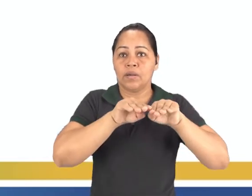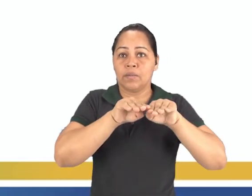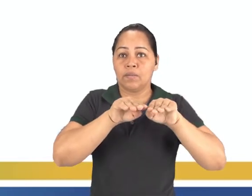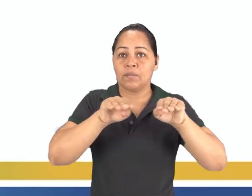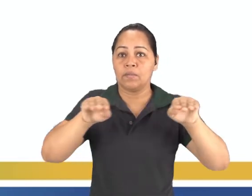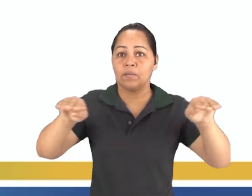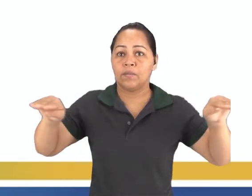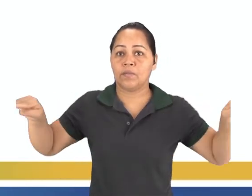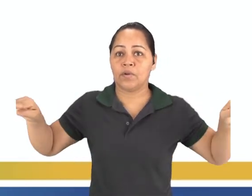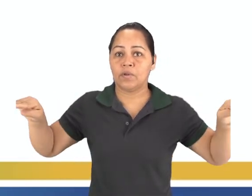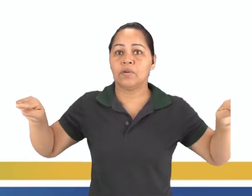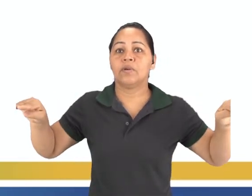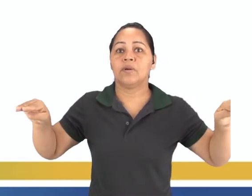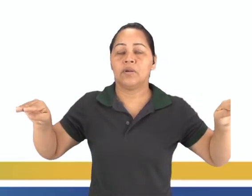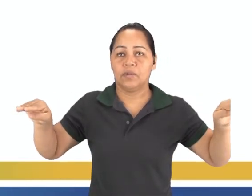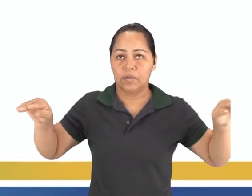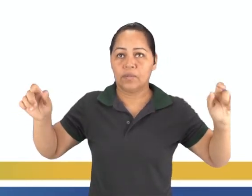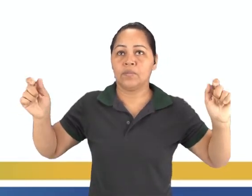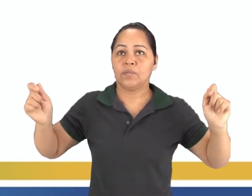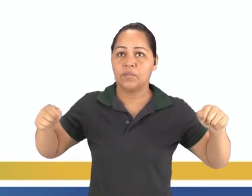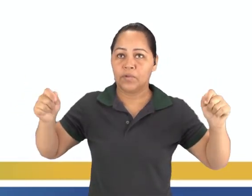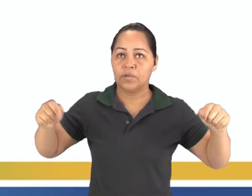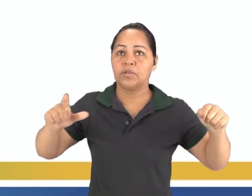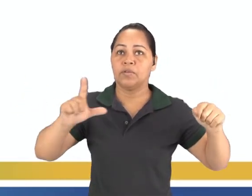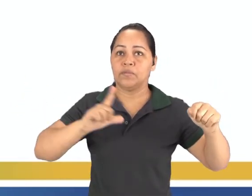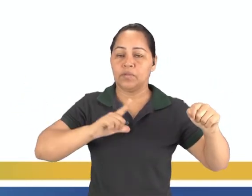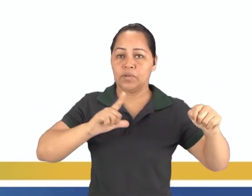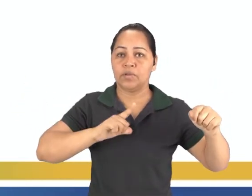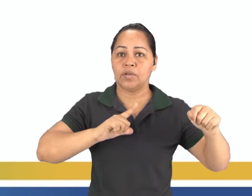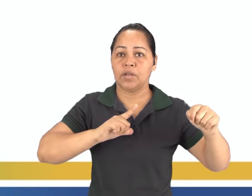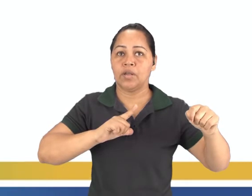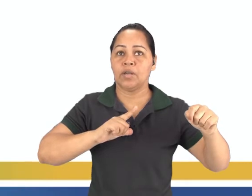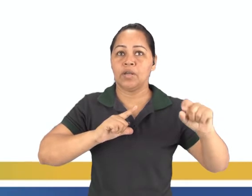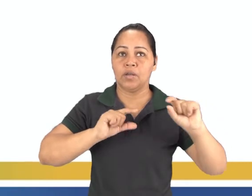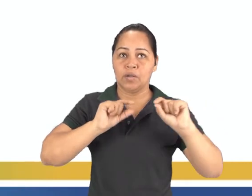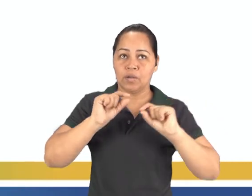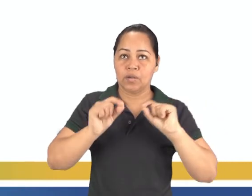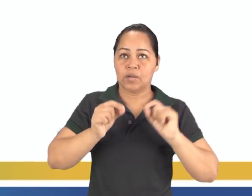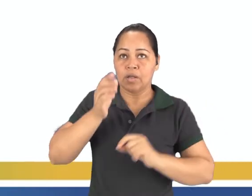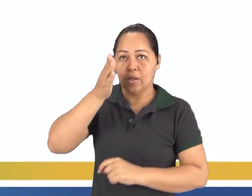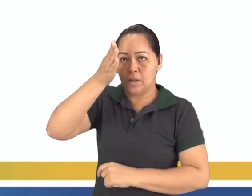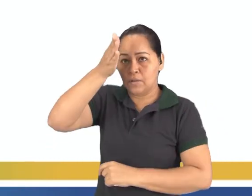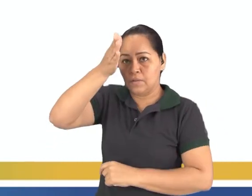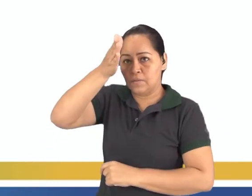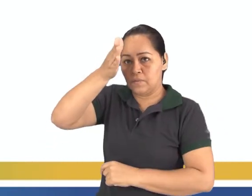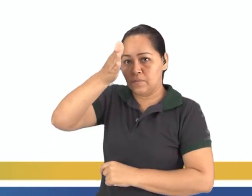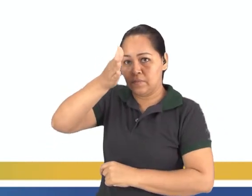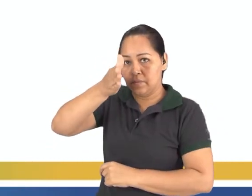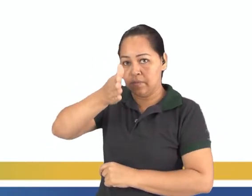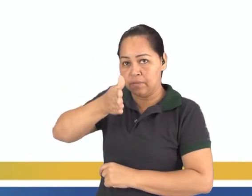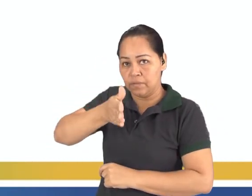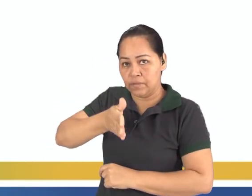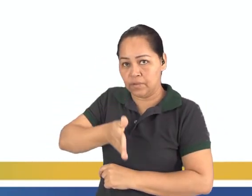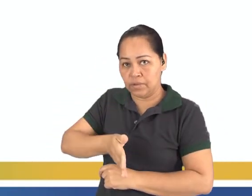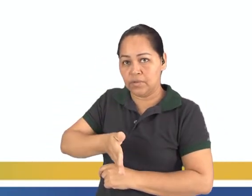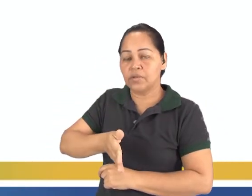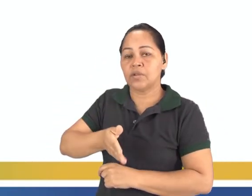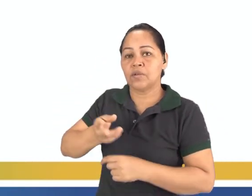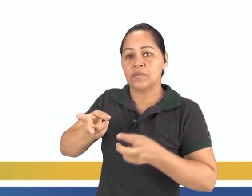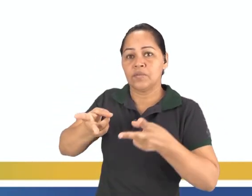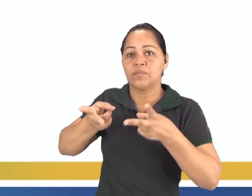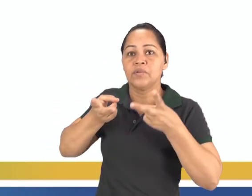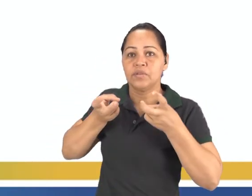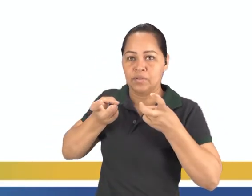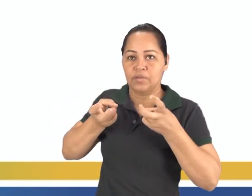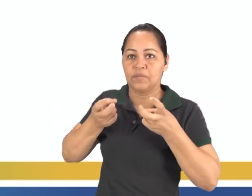eixo, mas observe que o eixo aparece na vertical aí, se você conseguir identificar, ele aparece na vertical entre